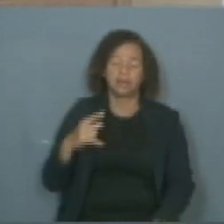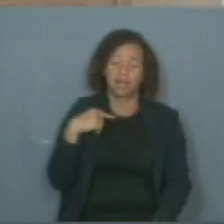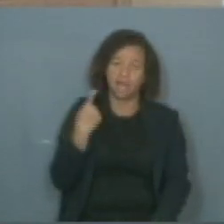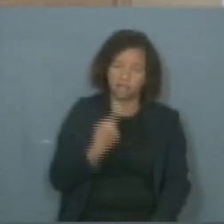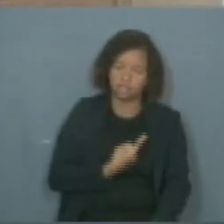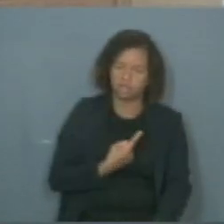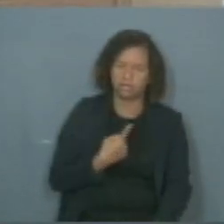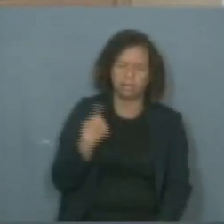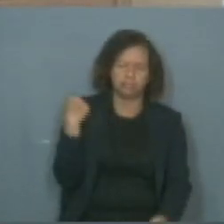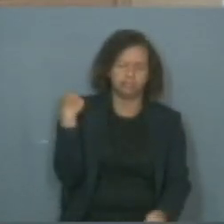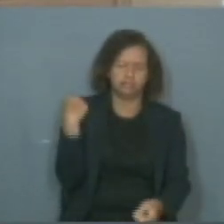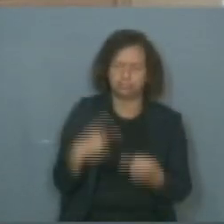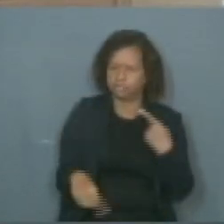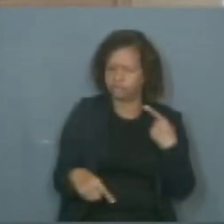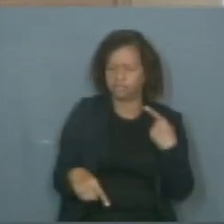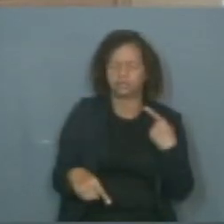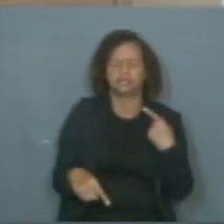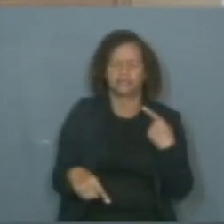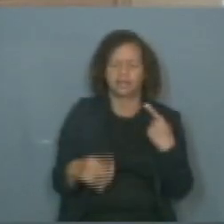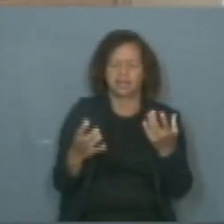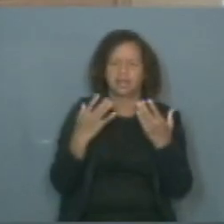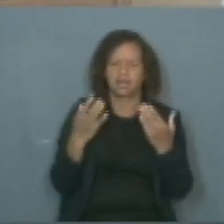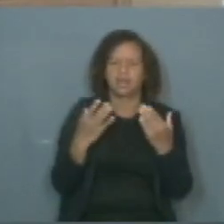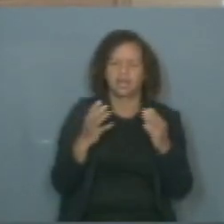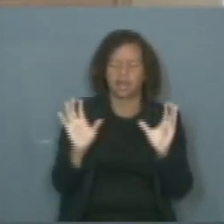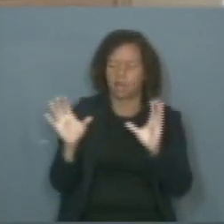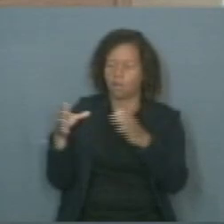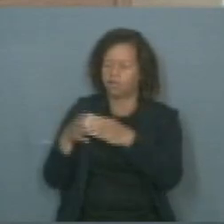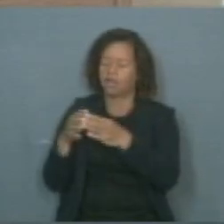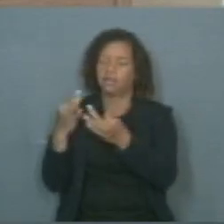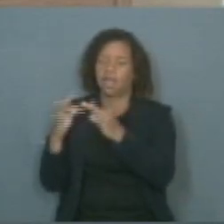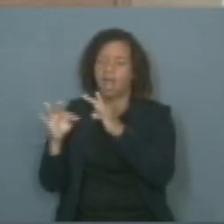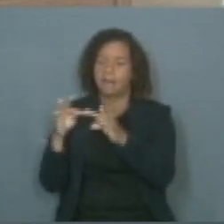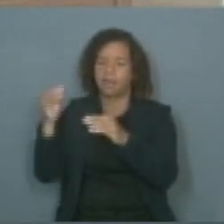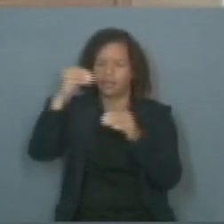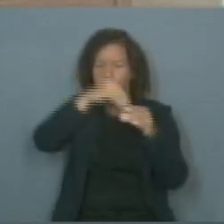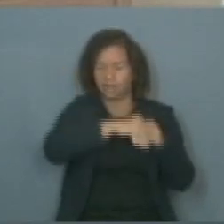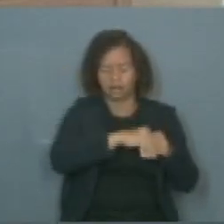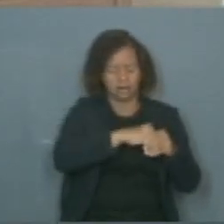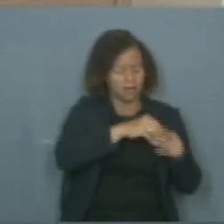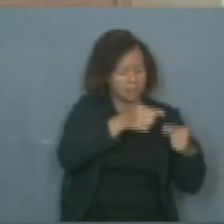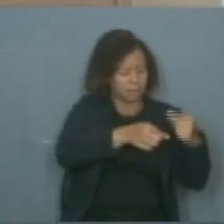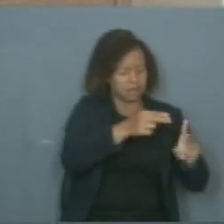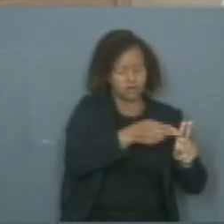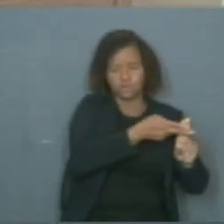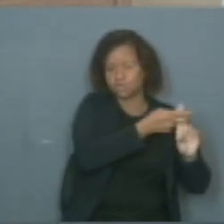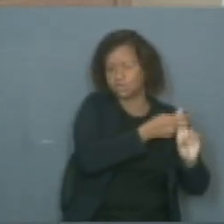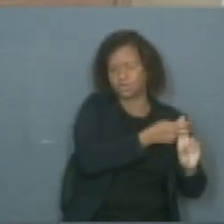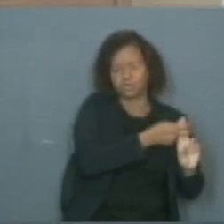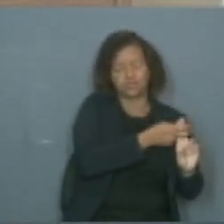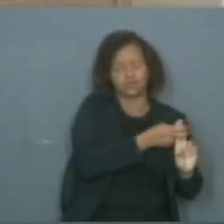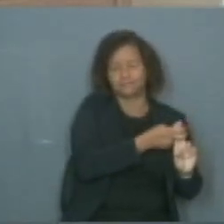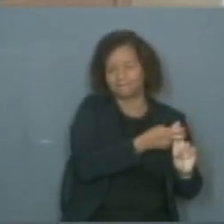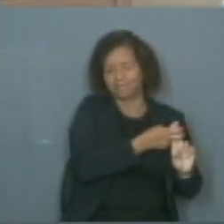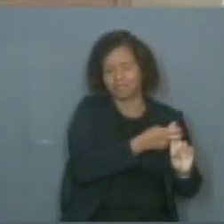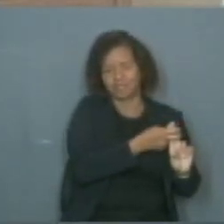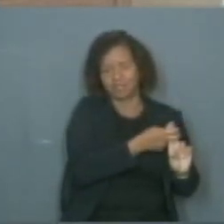gente derrubou justamente essa questão de querer botar as comunidades terapêuticas dentro da política do SUS, que é totalmente